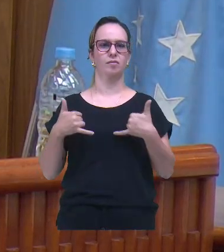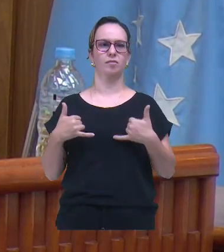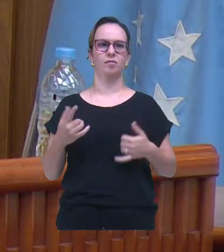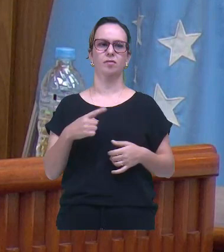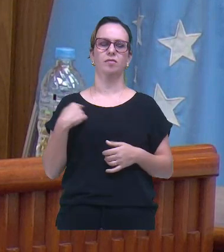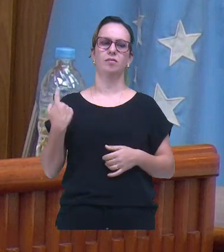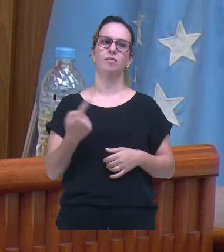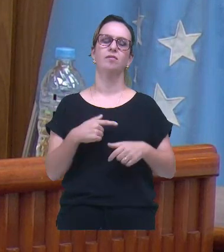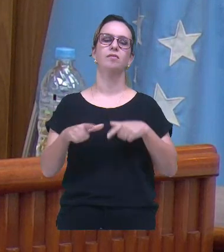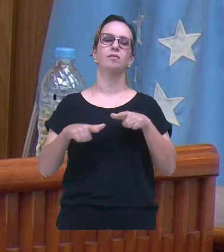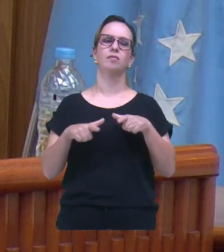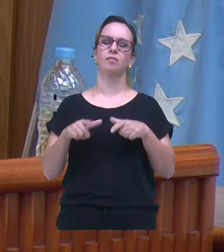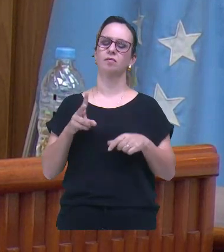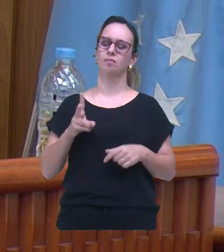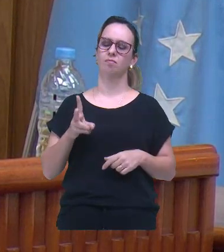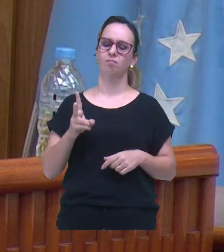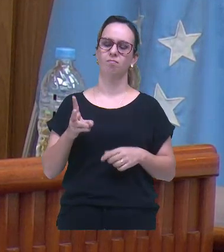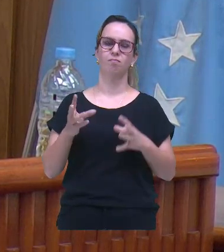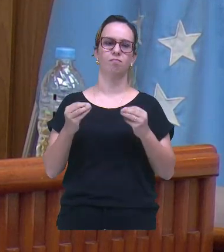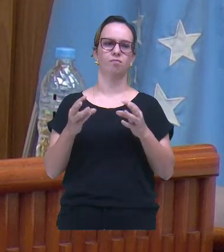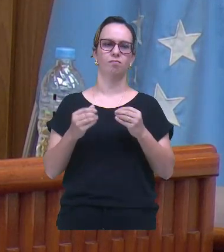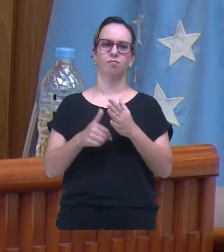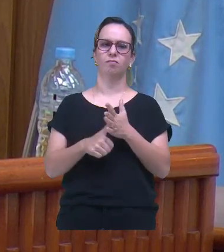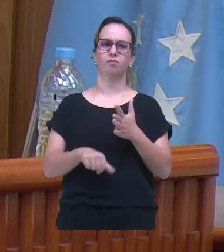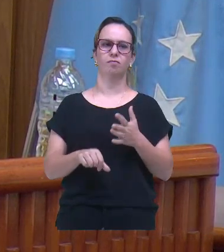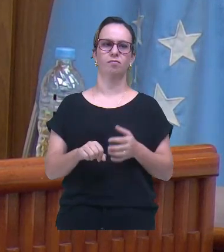das vezes. Então, não é fácil, não.